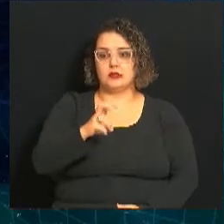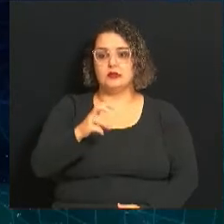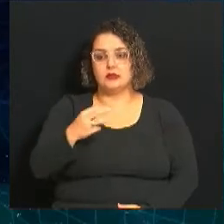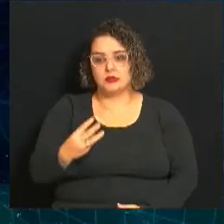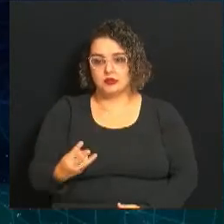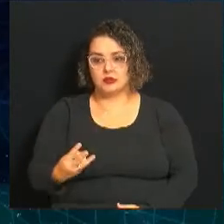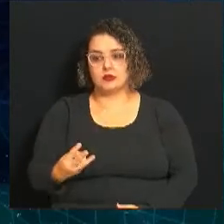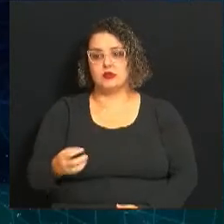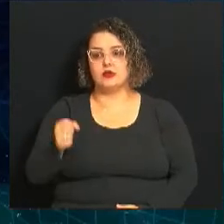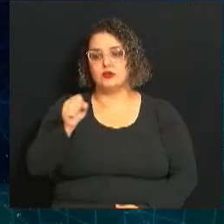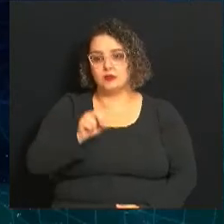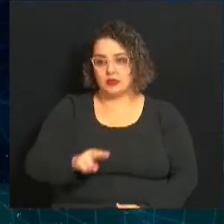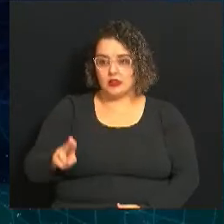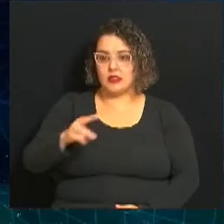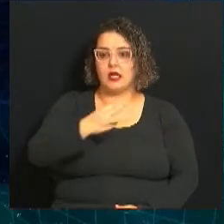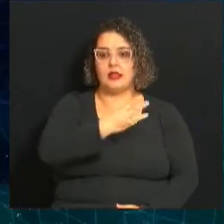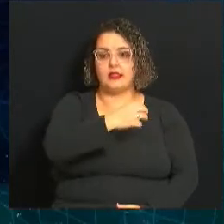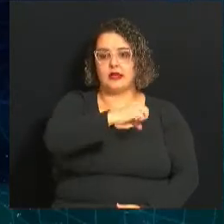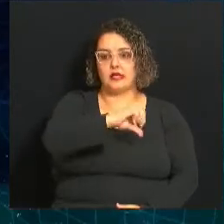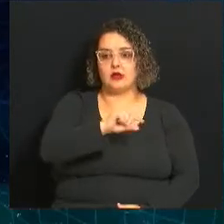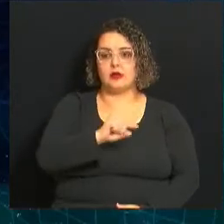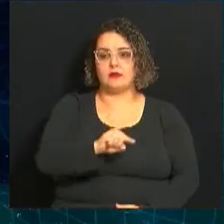55.353 casos, Sumaré